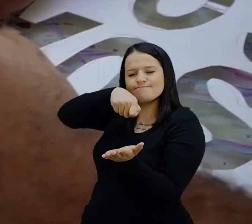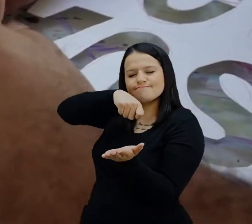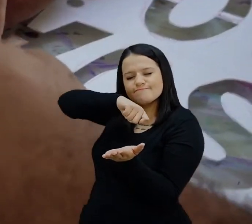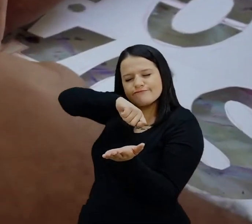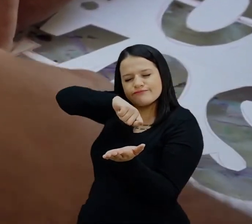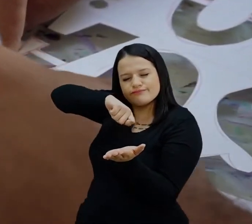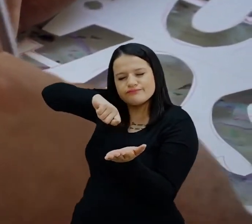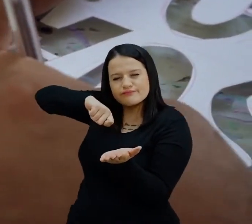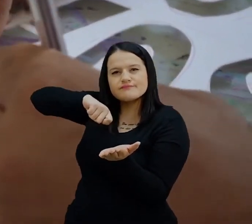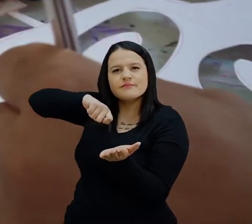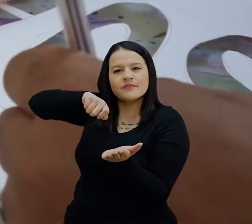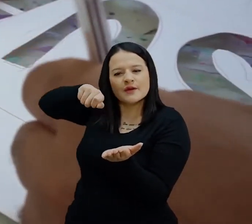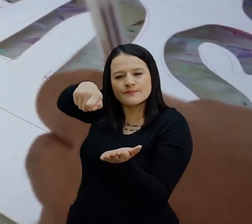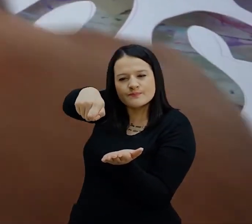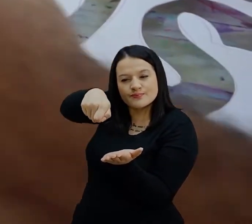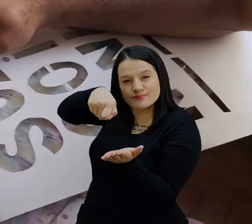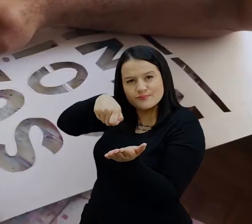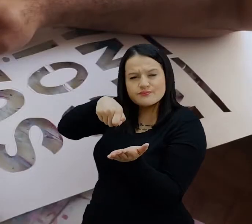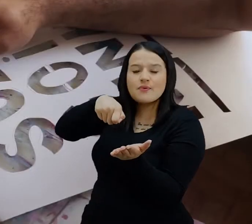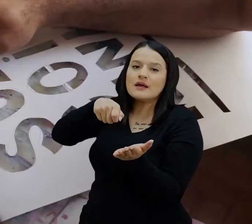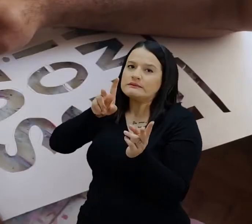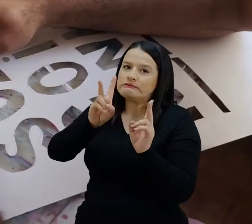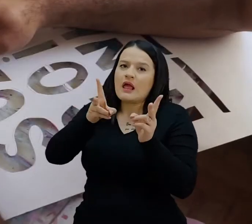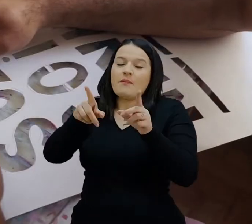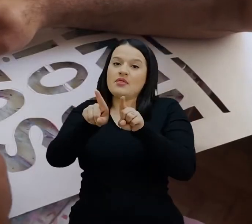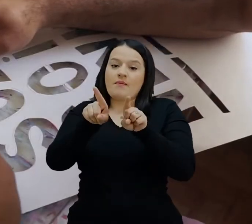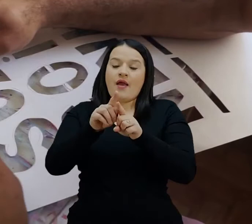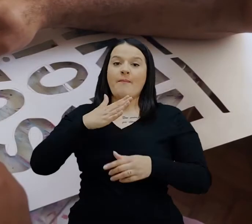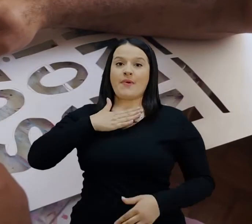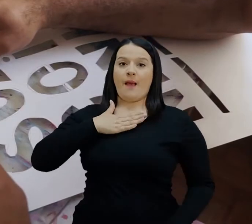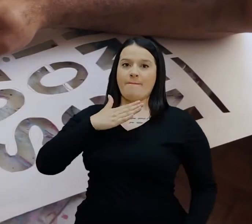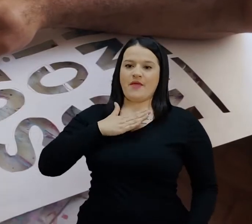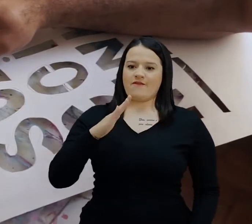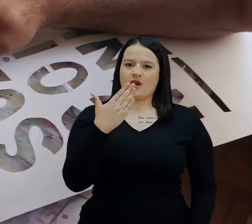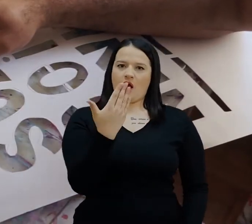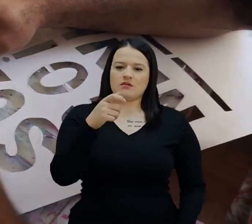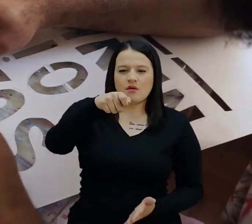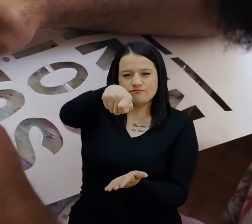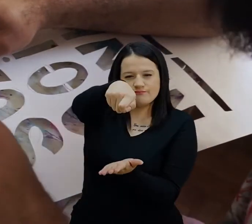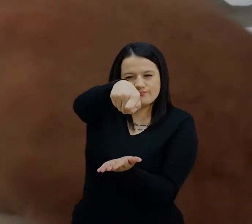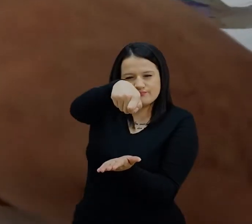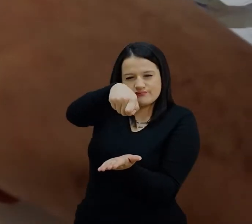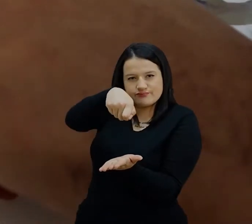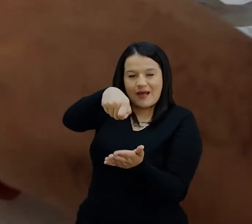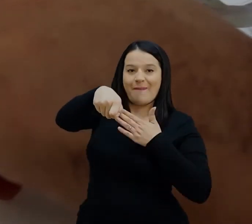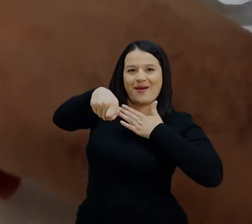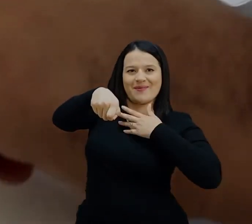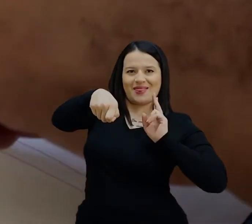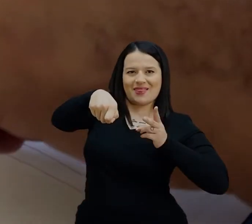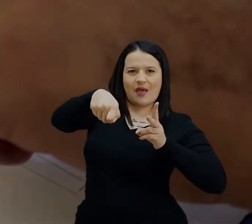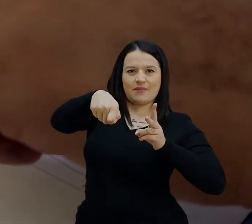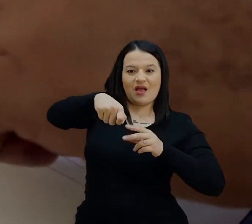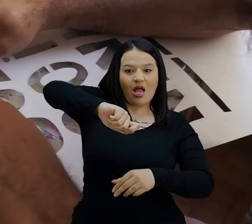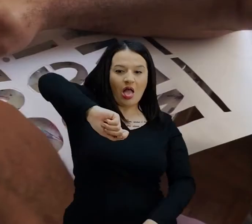aqui, você ter uma linha onde você possa acompanhar com estilete. Você passa por cima